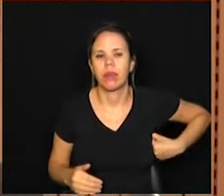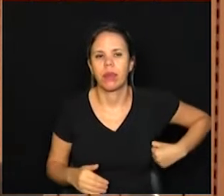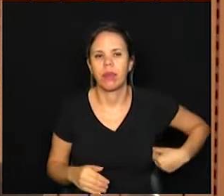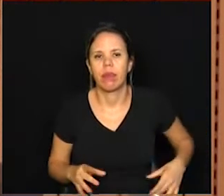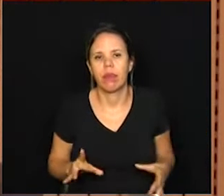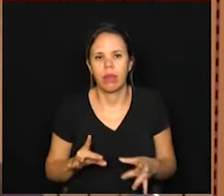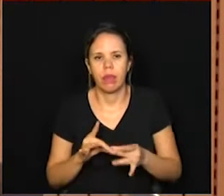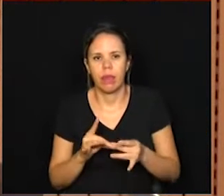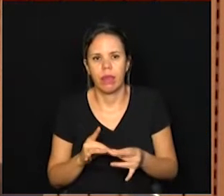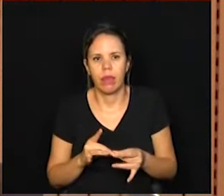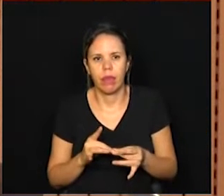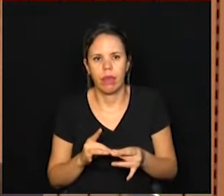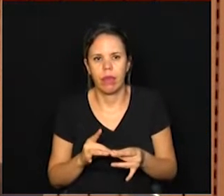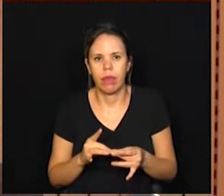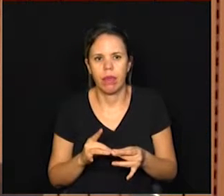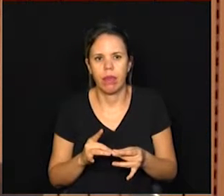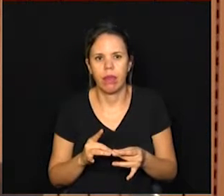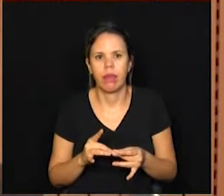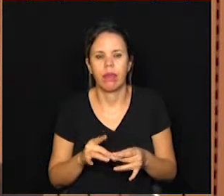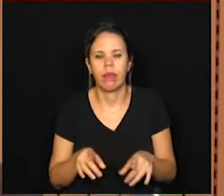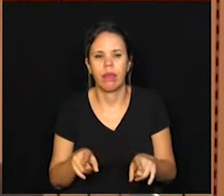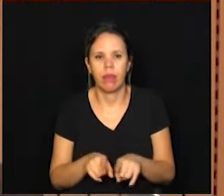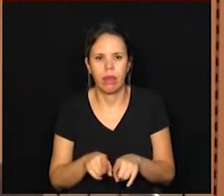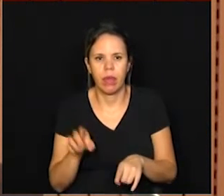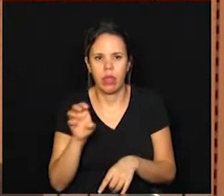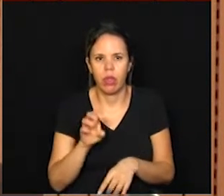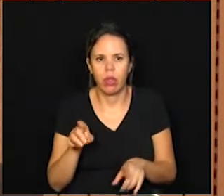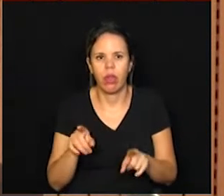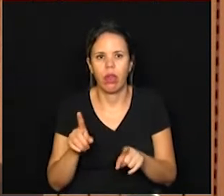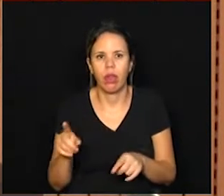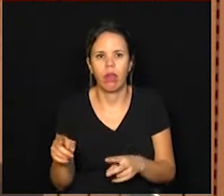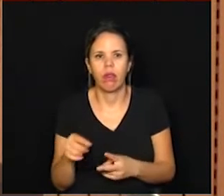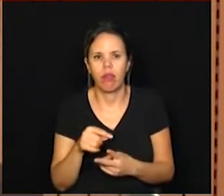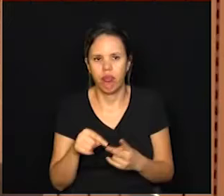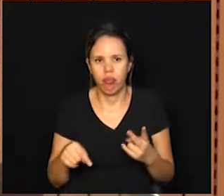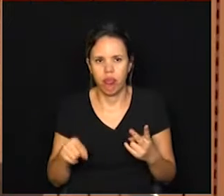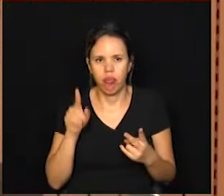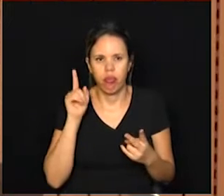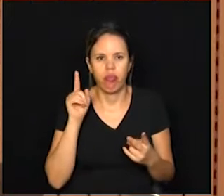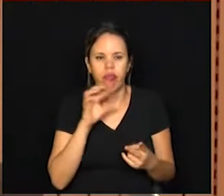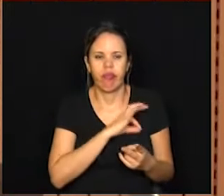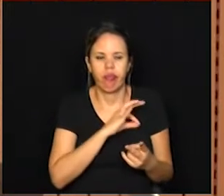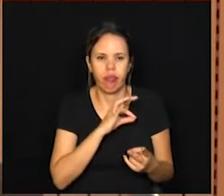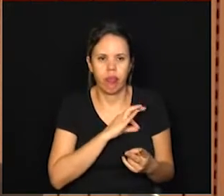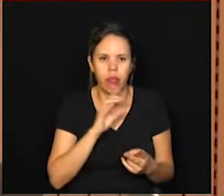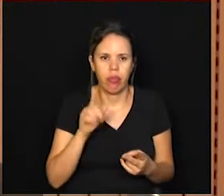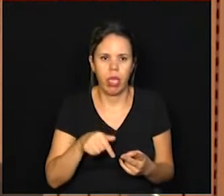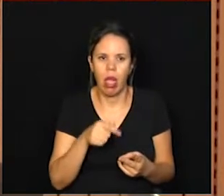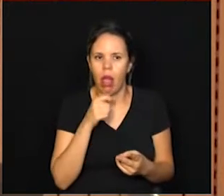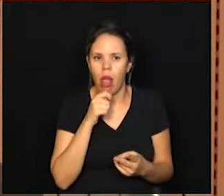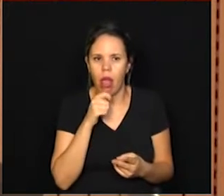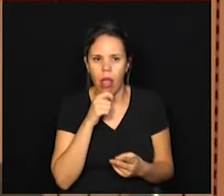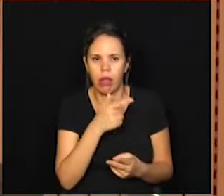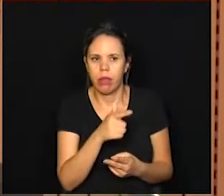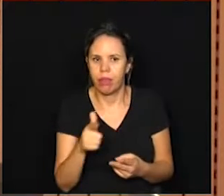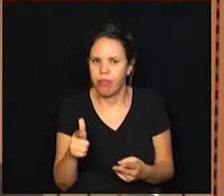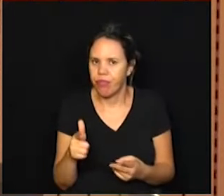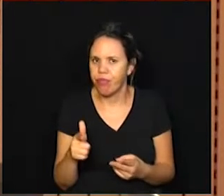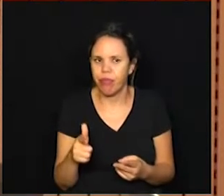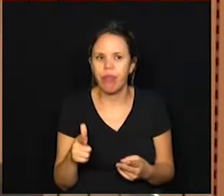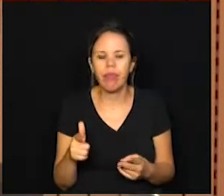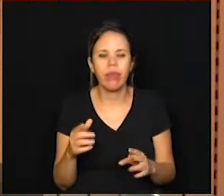junto com a da Grã-Bretanha, eles são ainda ineficazes nesse